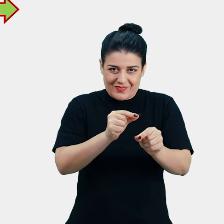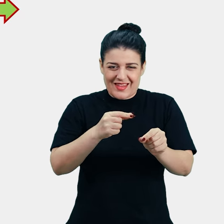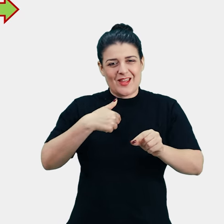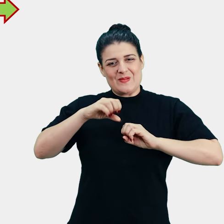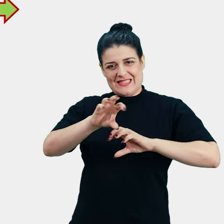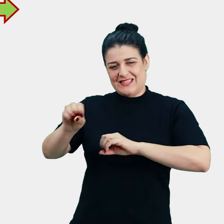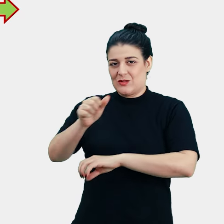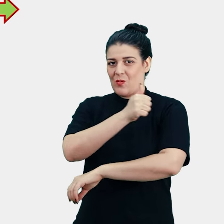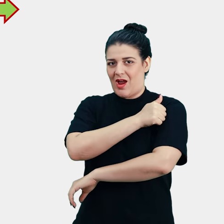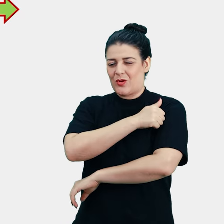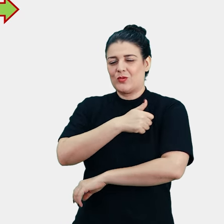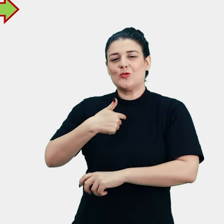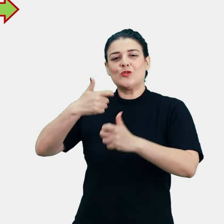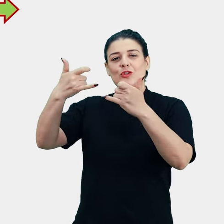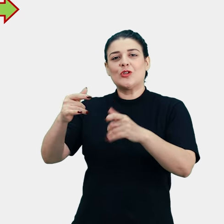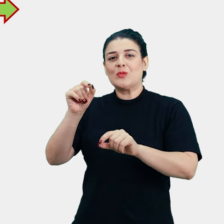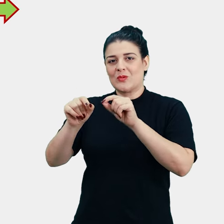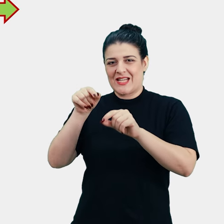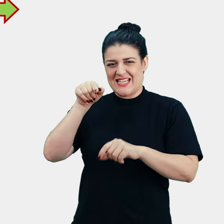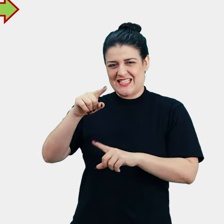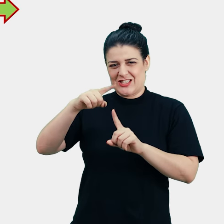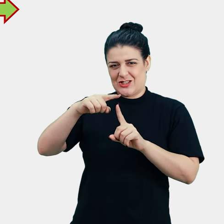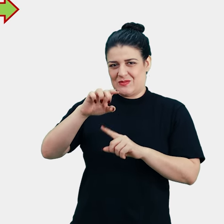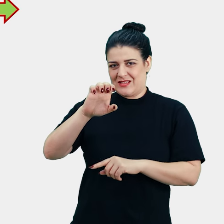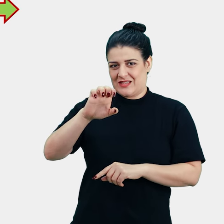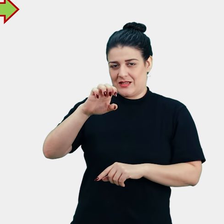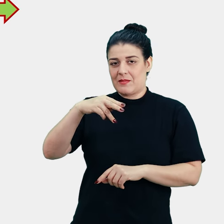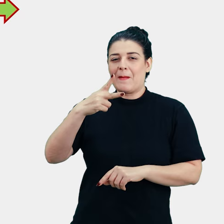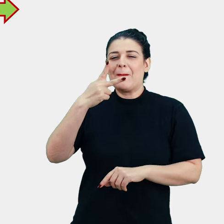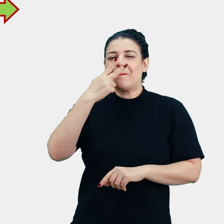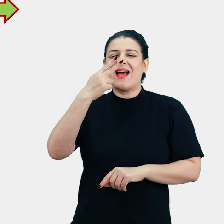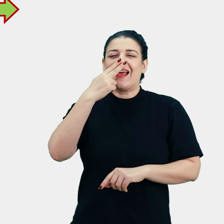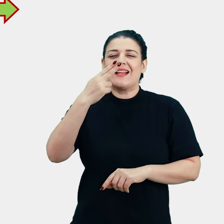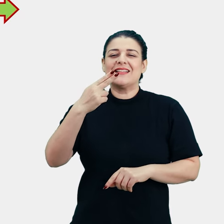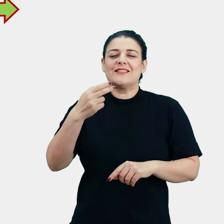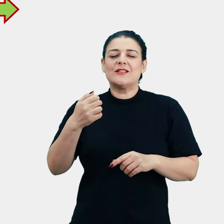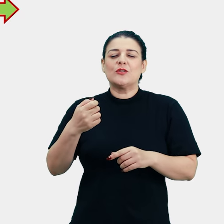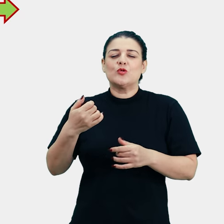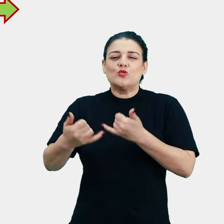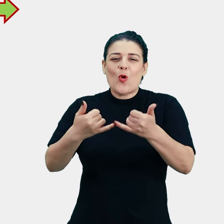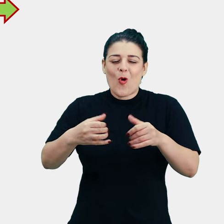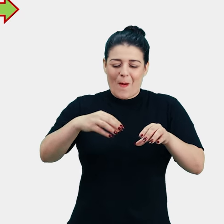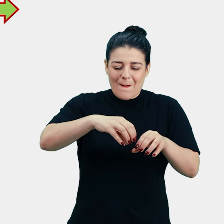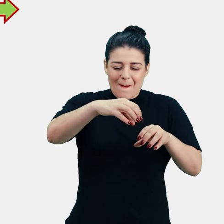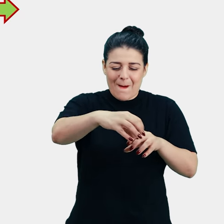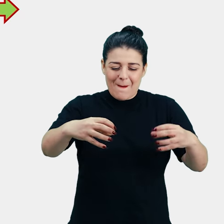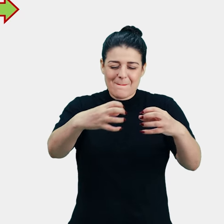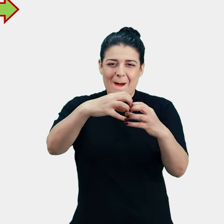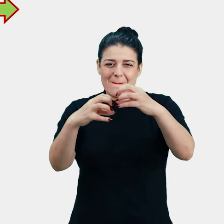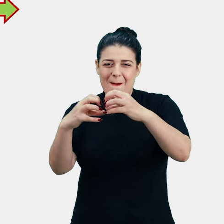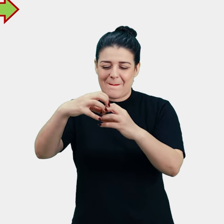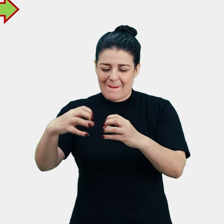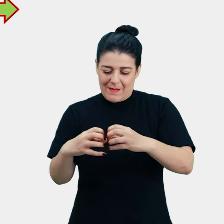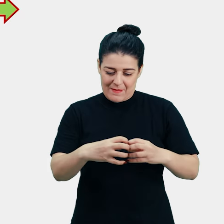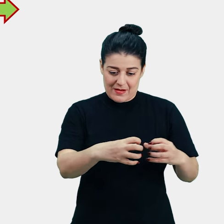alunos, eu costumo falar que um espectro de massas, por exemplo, é um quebra-cabeça. Então, imagine uma